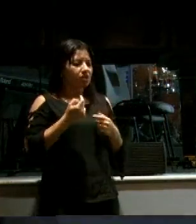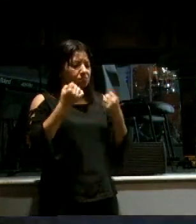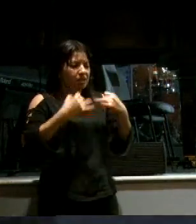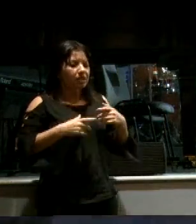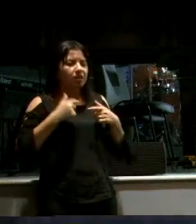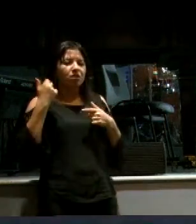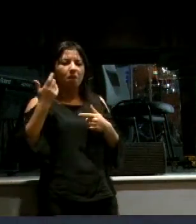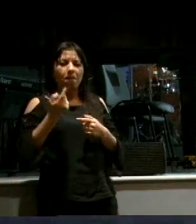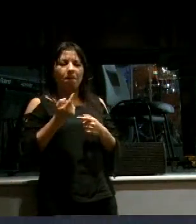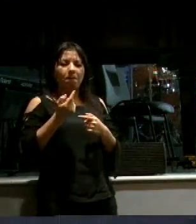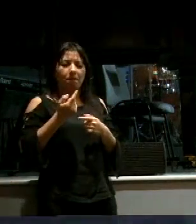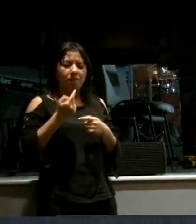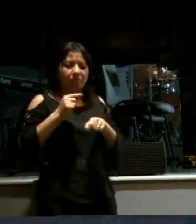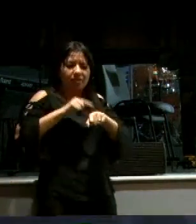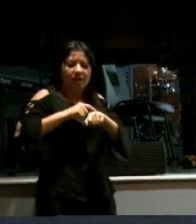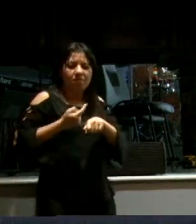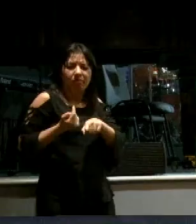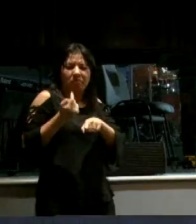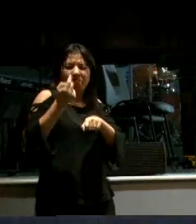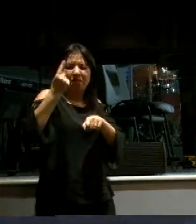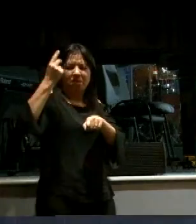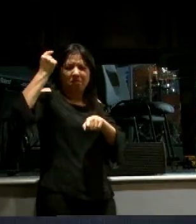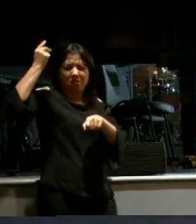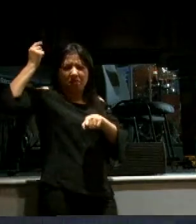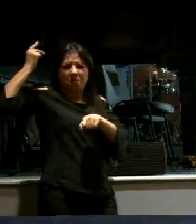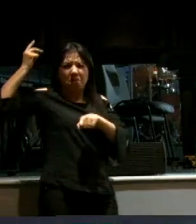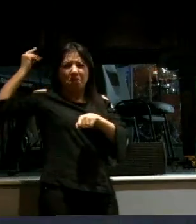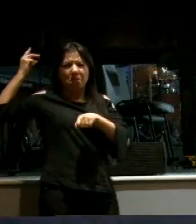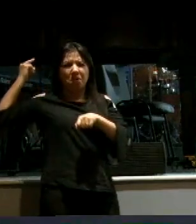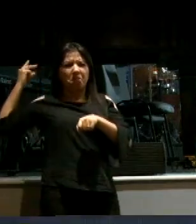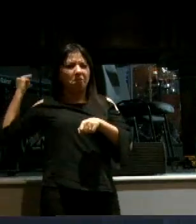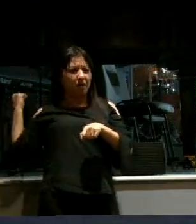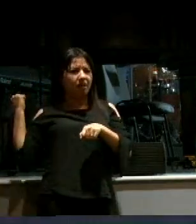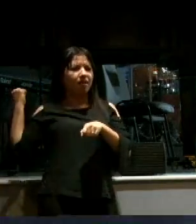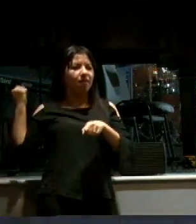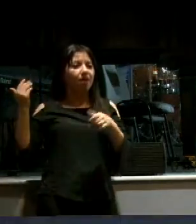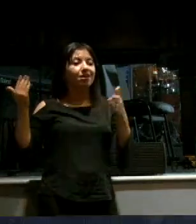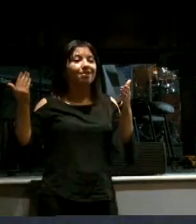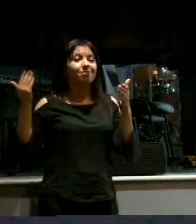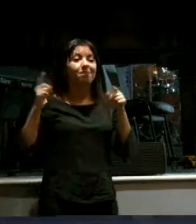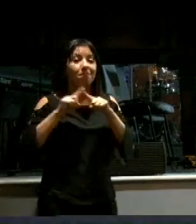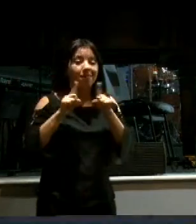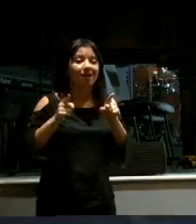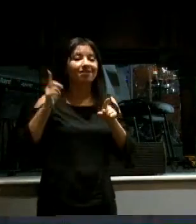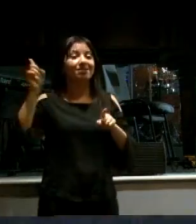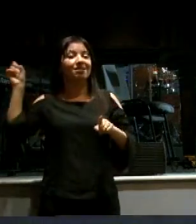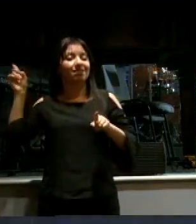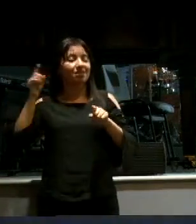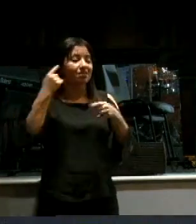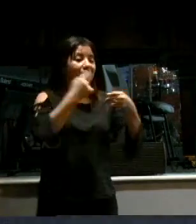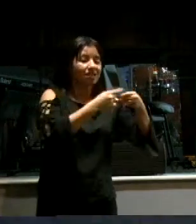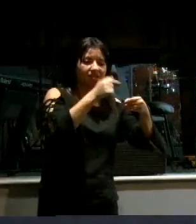água do rio de Eliseu ainda é potável.